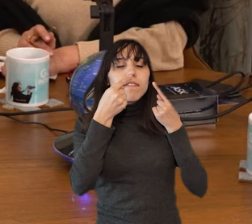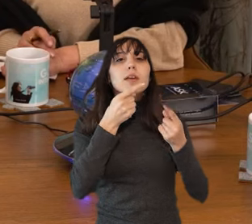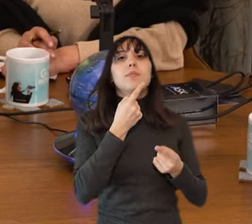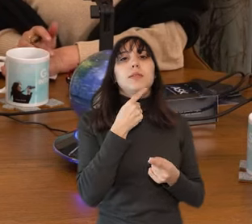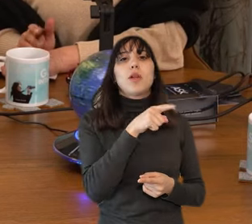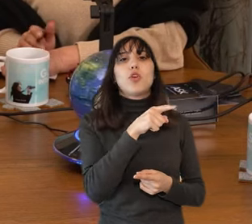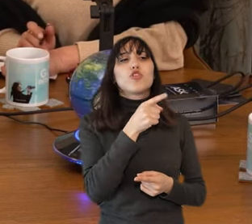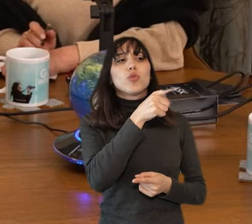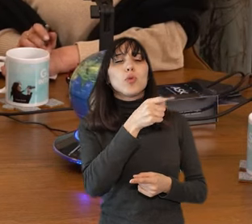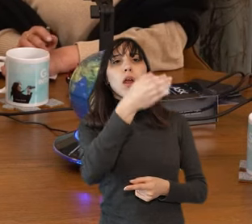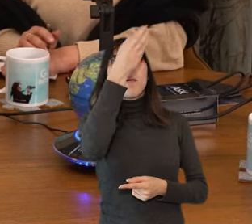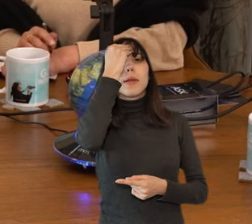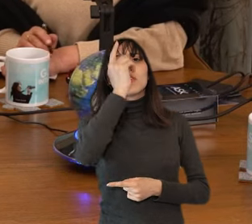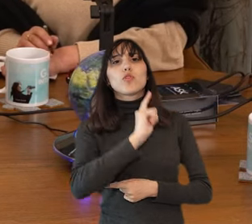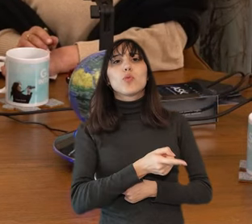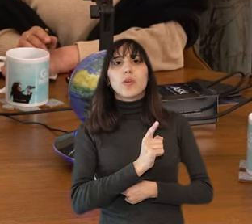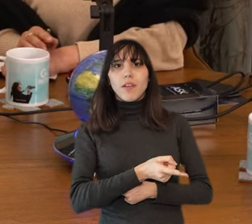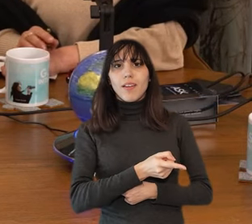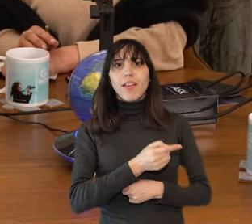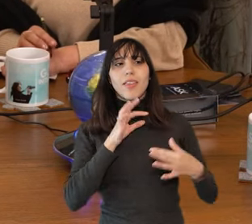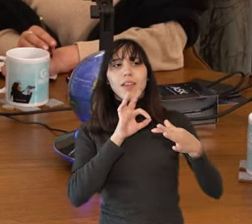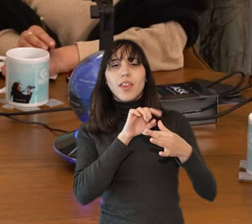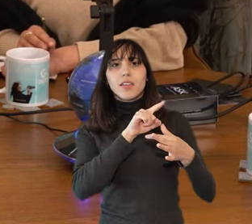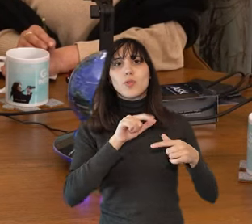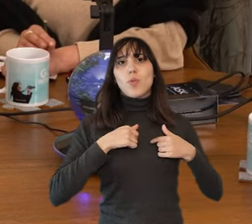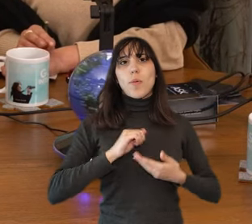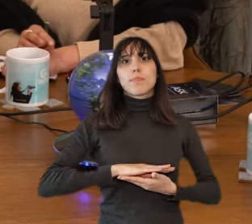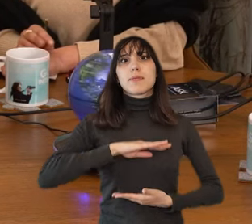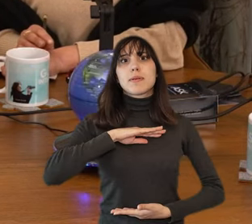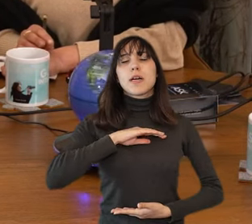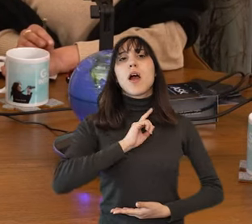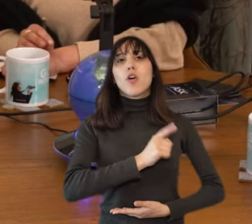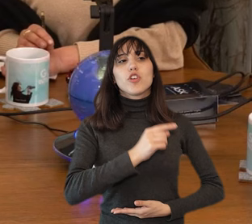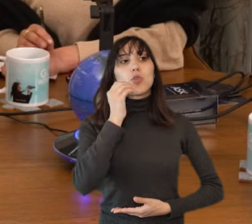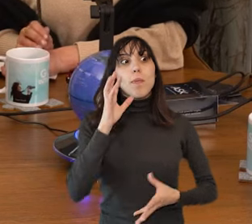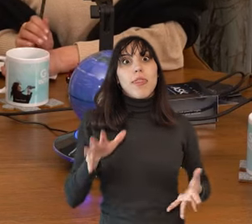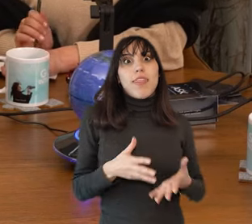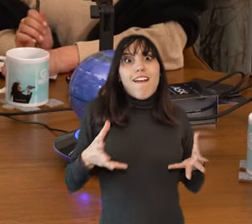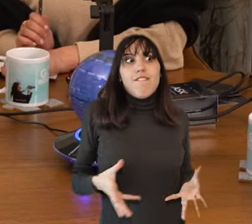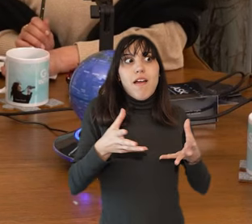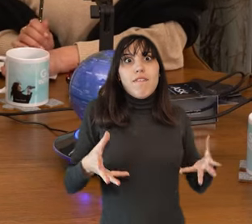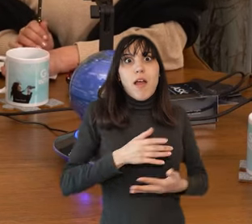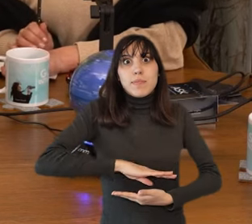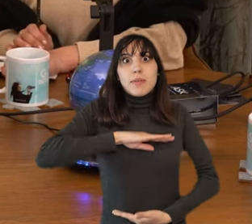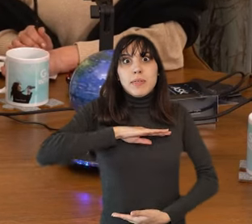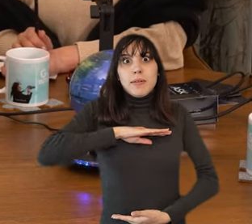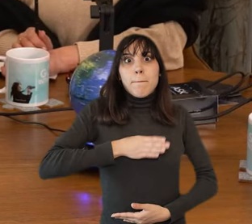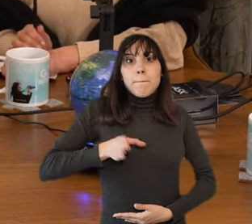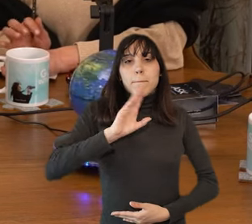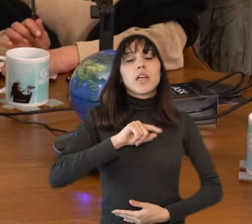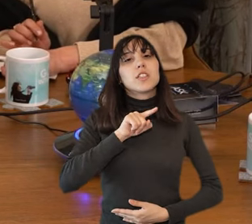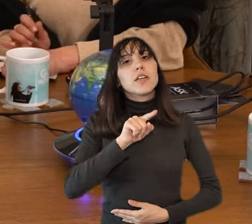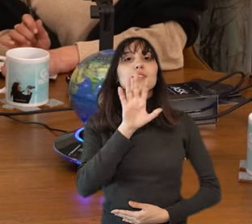perceber que competências é que estão a a ser desenvolvidas Como podemos potenciar essas competências e é esse o nosso